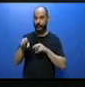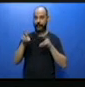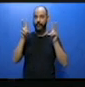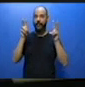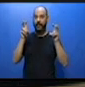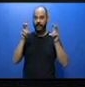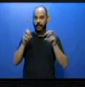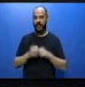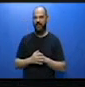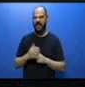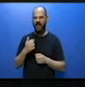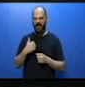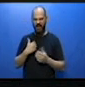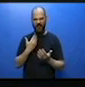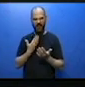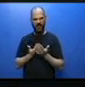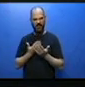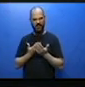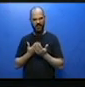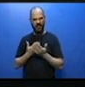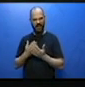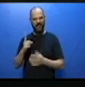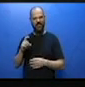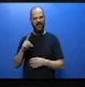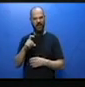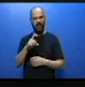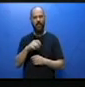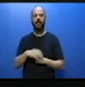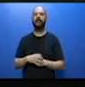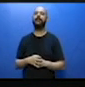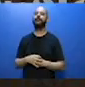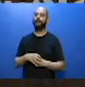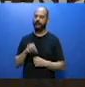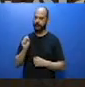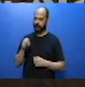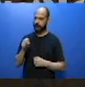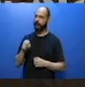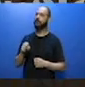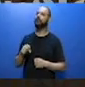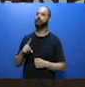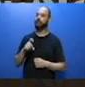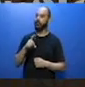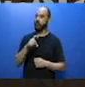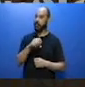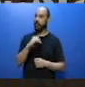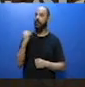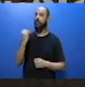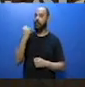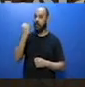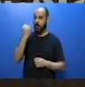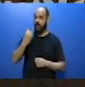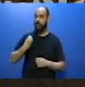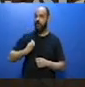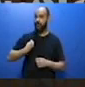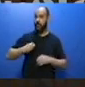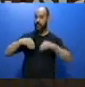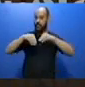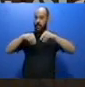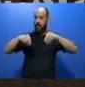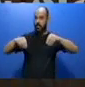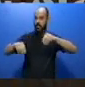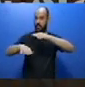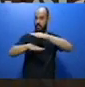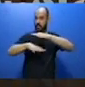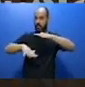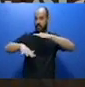outra? Eu vou estudar minhoca? As minhocas são importantes, sim, certo? E elas vivem no solo. Vamos estudar um pouquinho